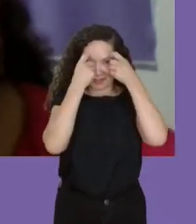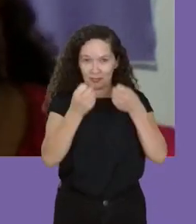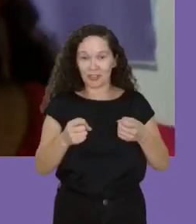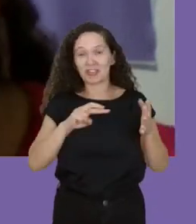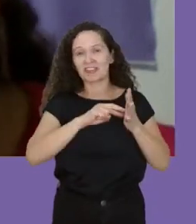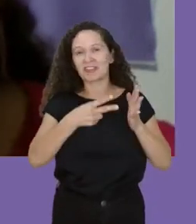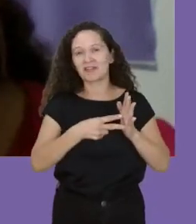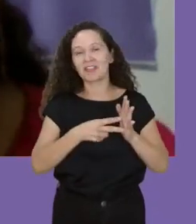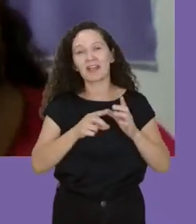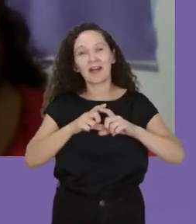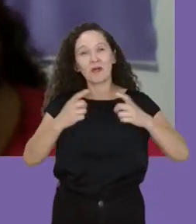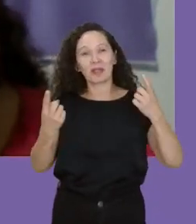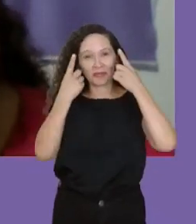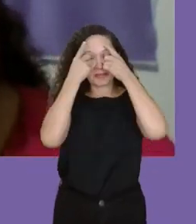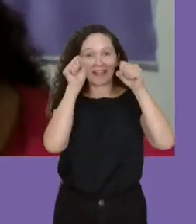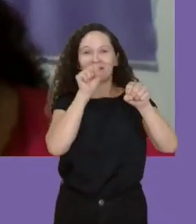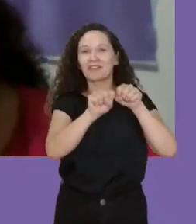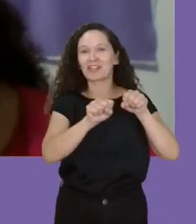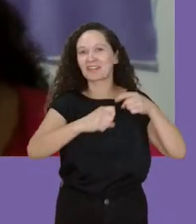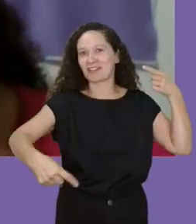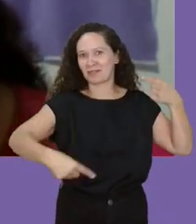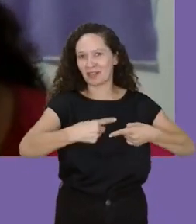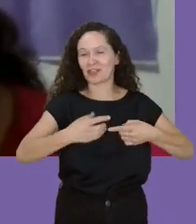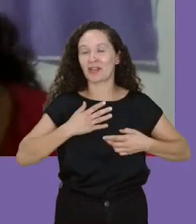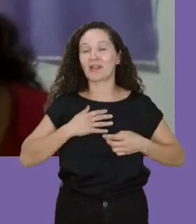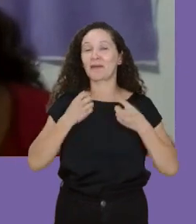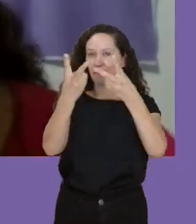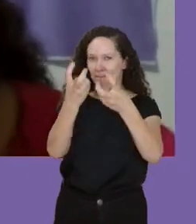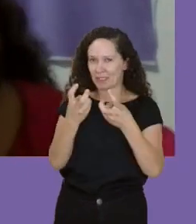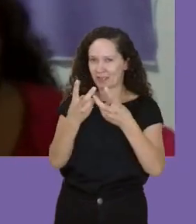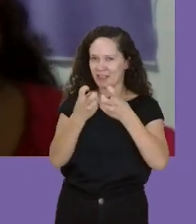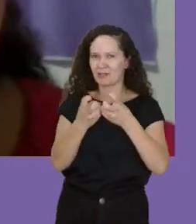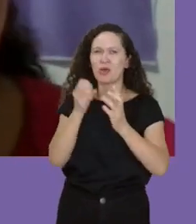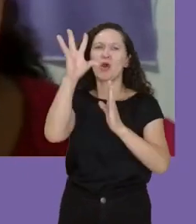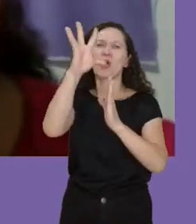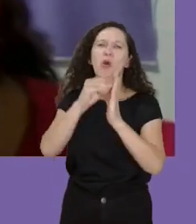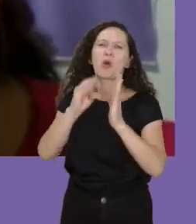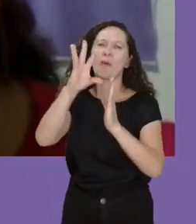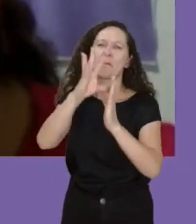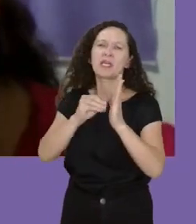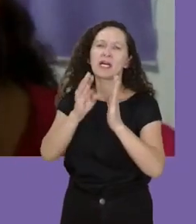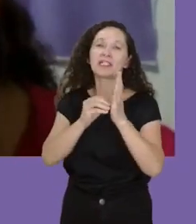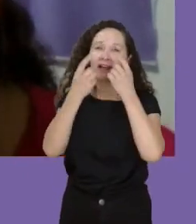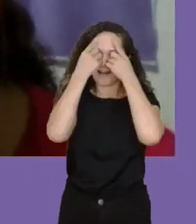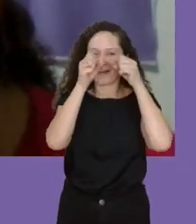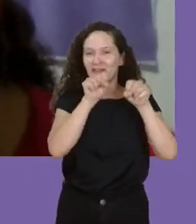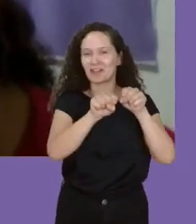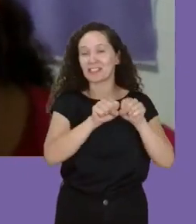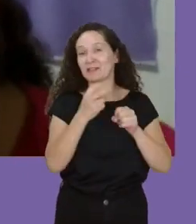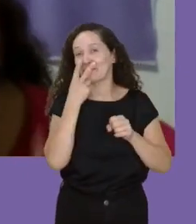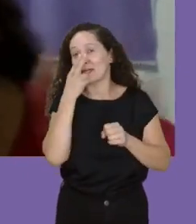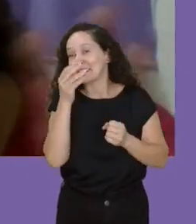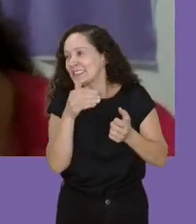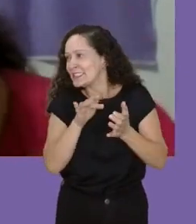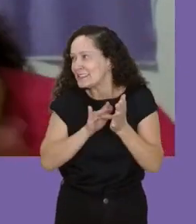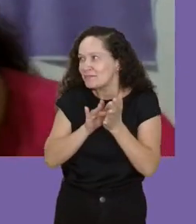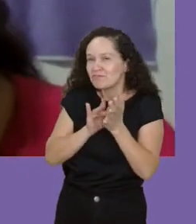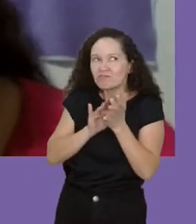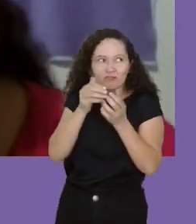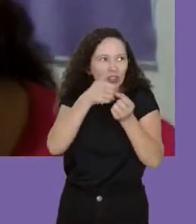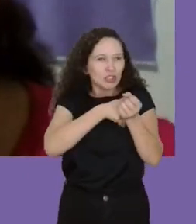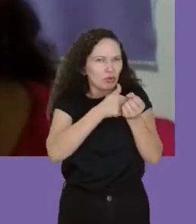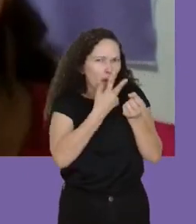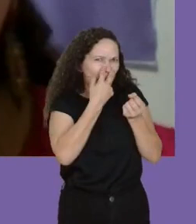que eu percebo é que as violências elas estão sendo reproduzidas de forma mais sutis, né? E aí fica como se